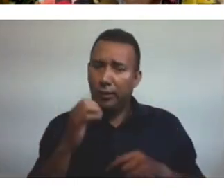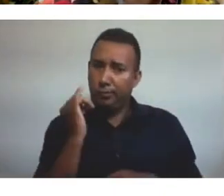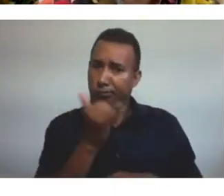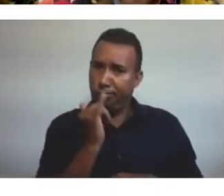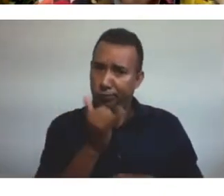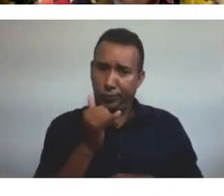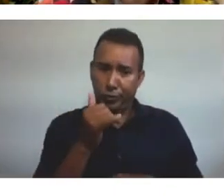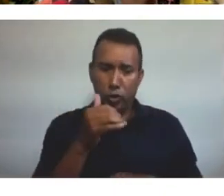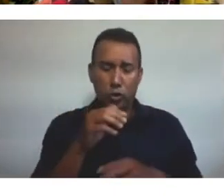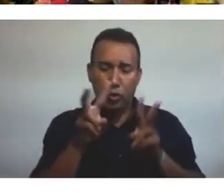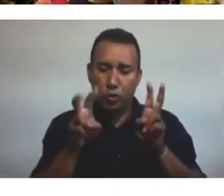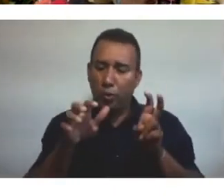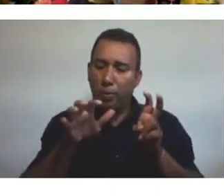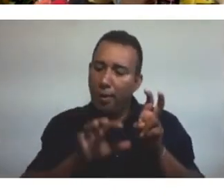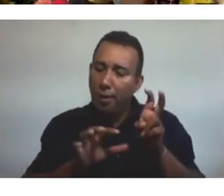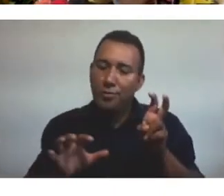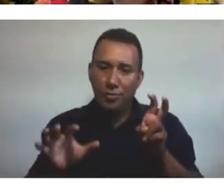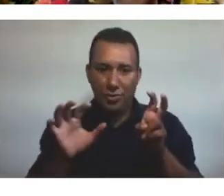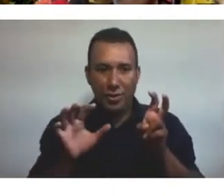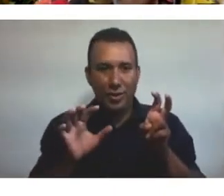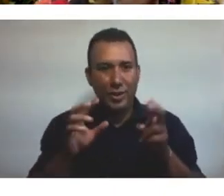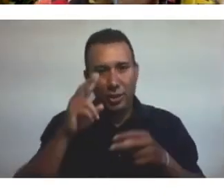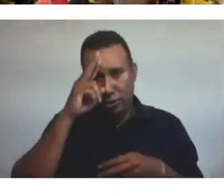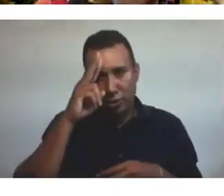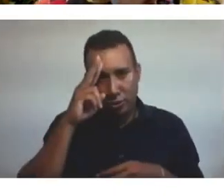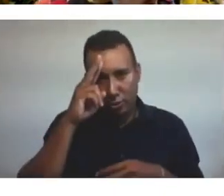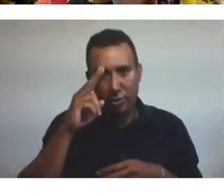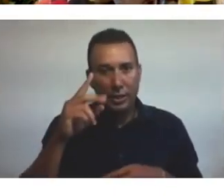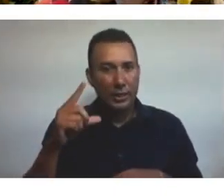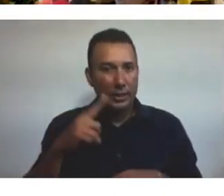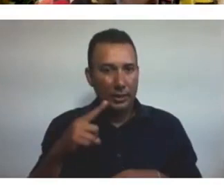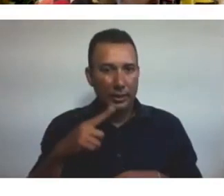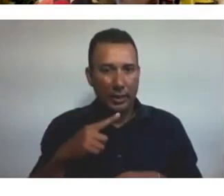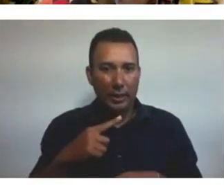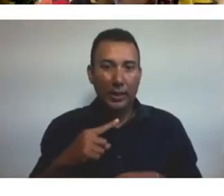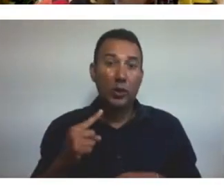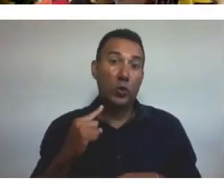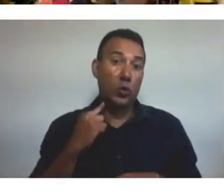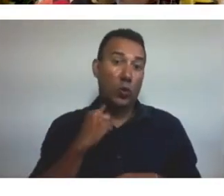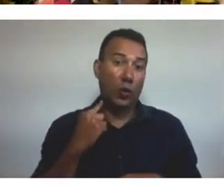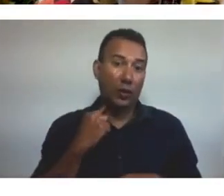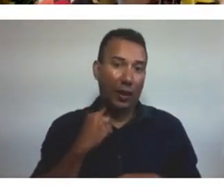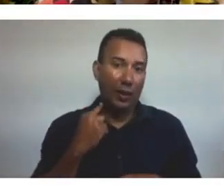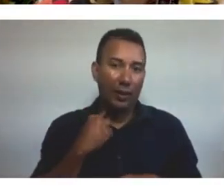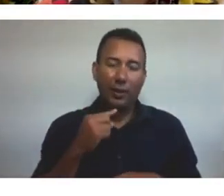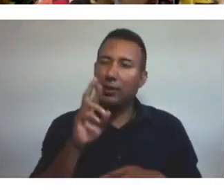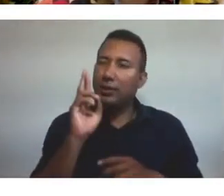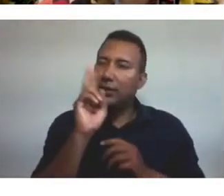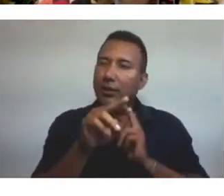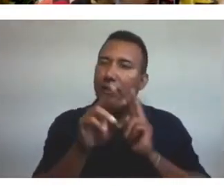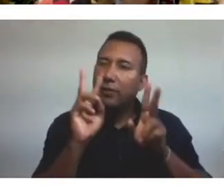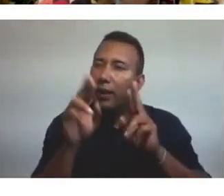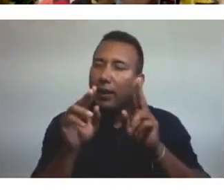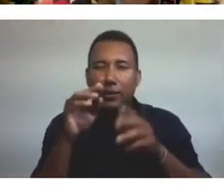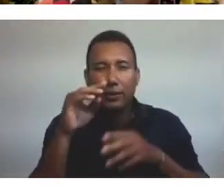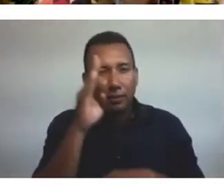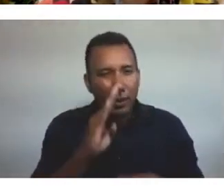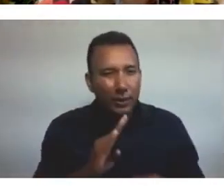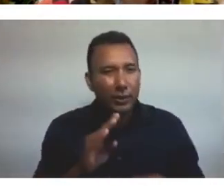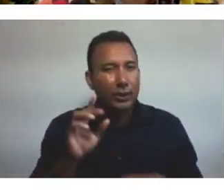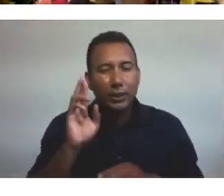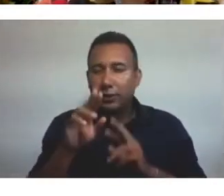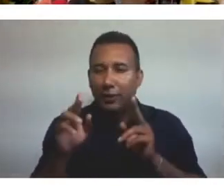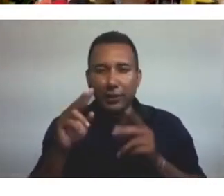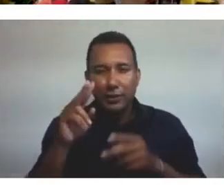suas regiões, histórias que tragam os sotaques de diferentes lugares do Brasil, diferentes